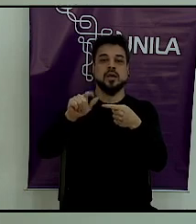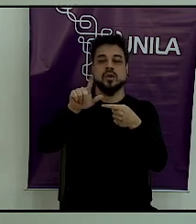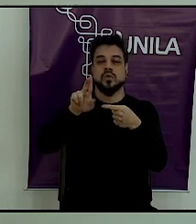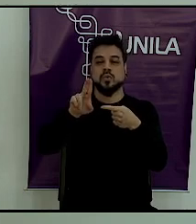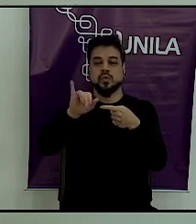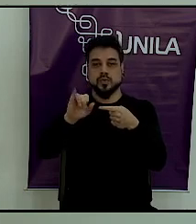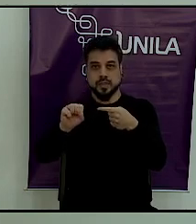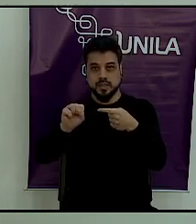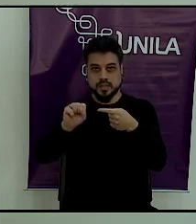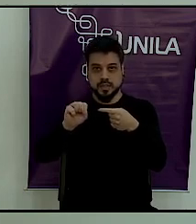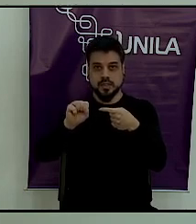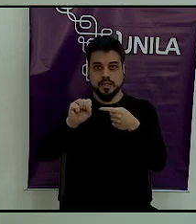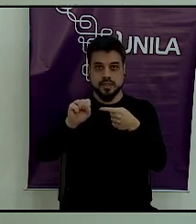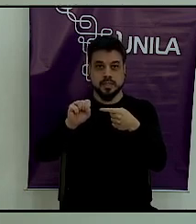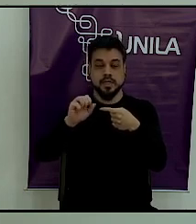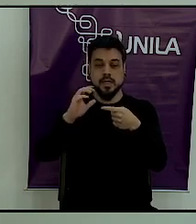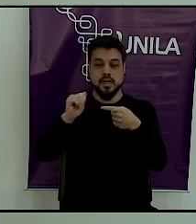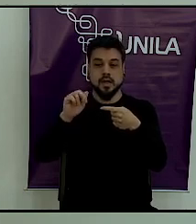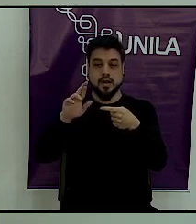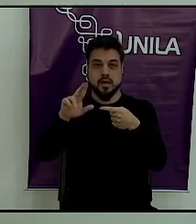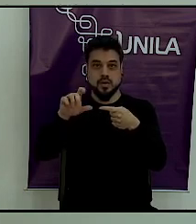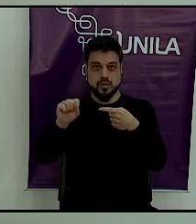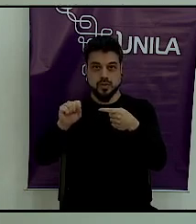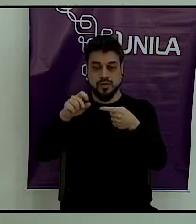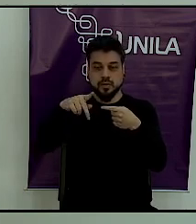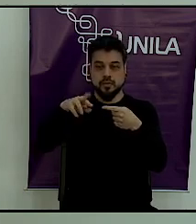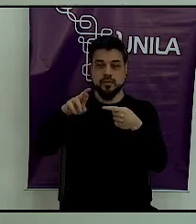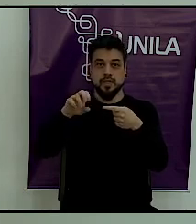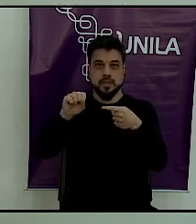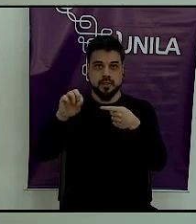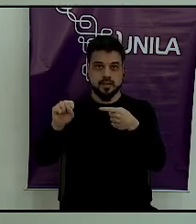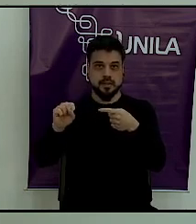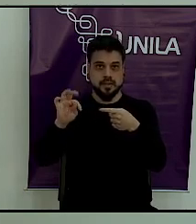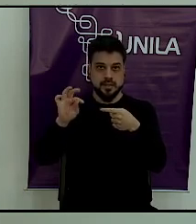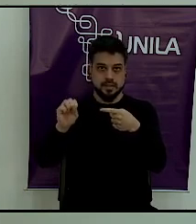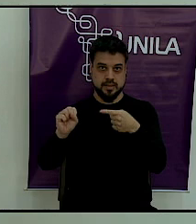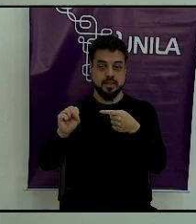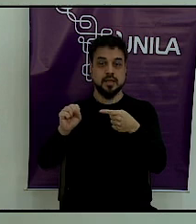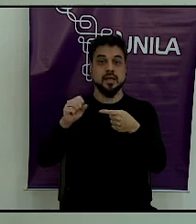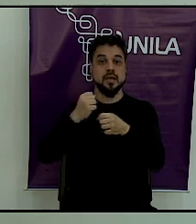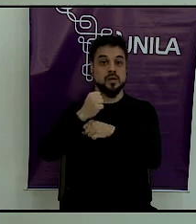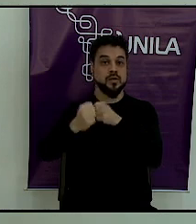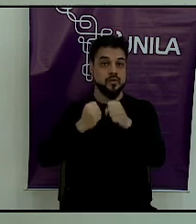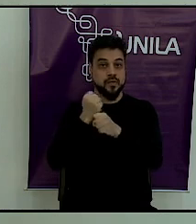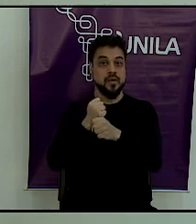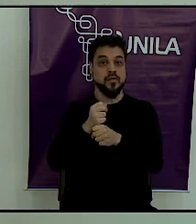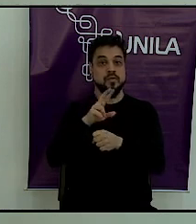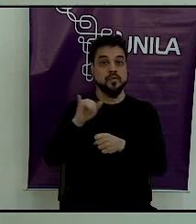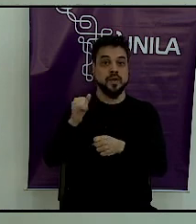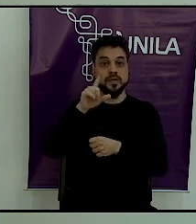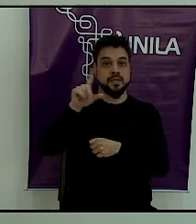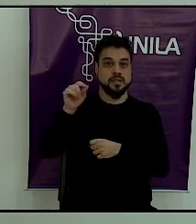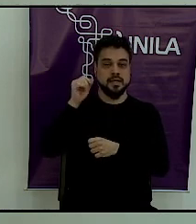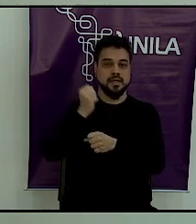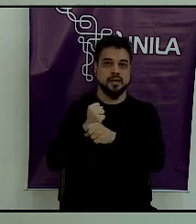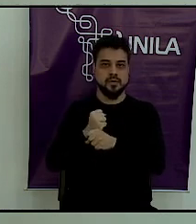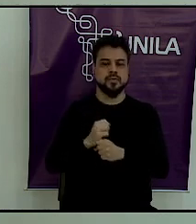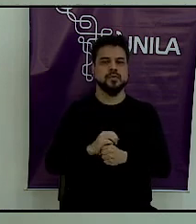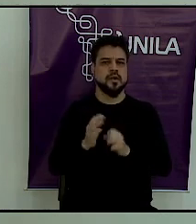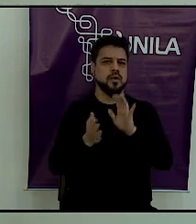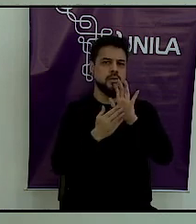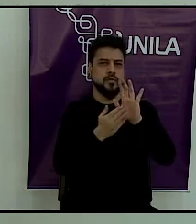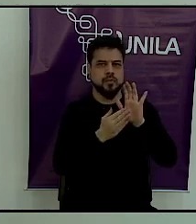do Iguaçu, que o ano que vem completa 100 anos. Esta é uma proposta aprovada